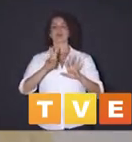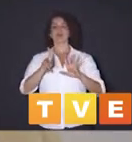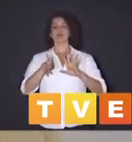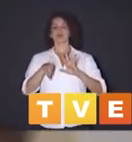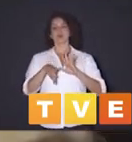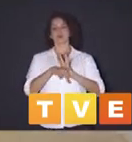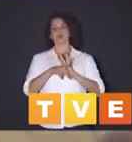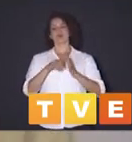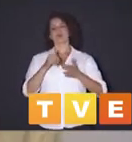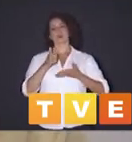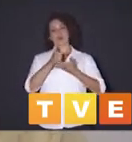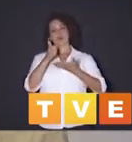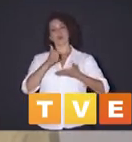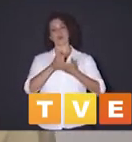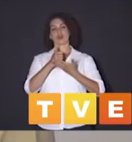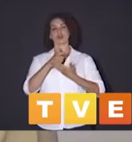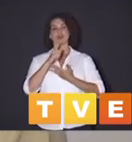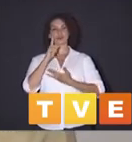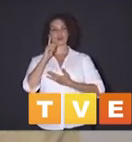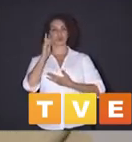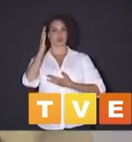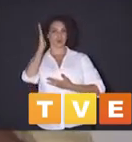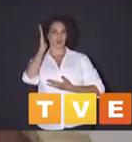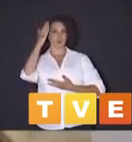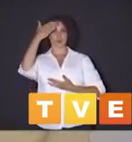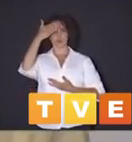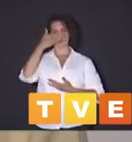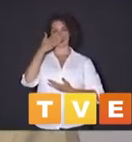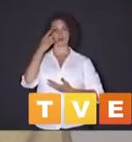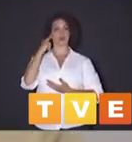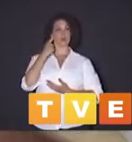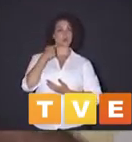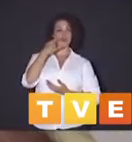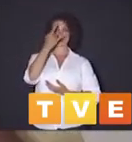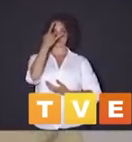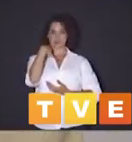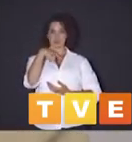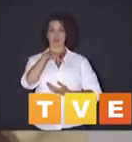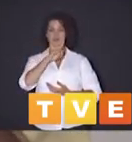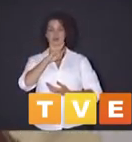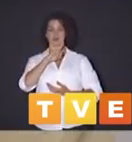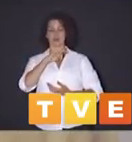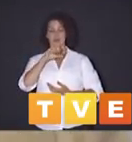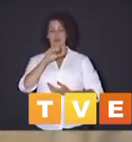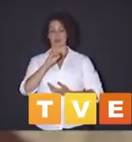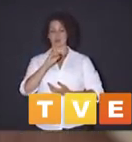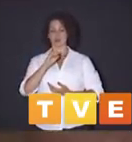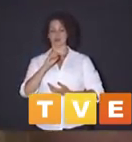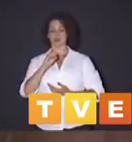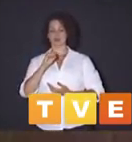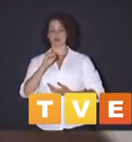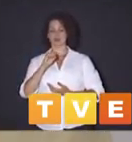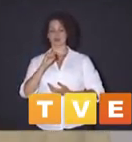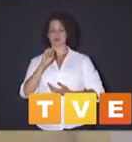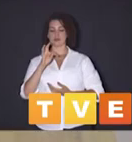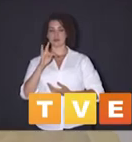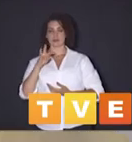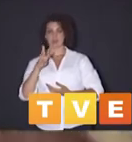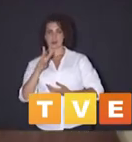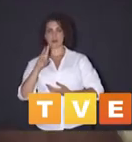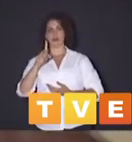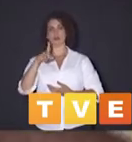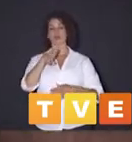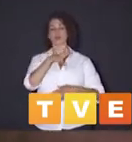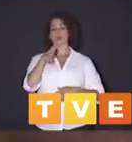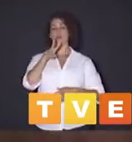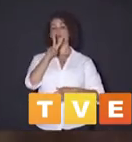apoiar os surdos e cegos então tenho 11 uma suíte de software que chama de libras que está é na página do